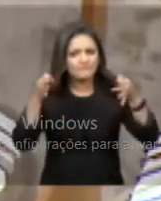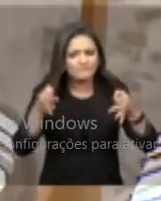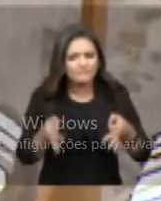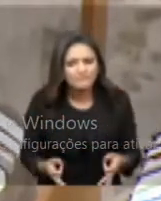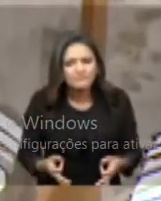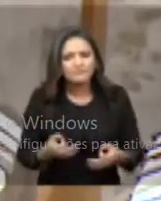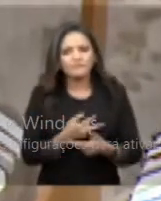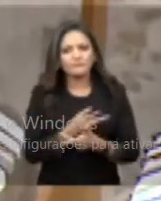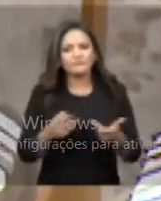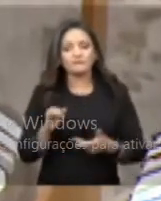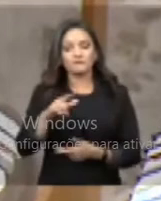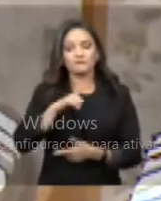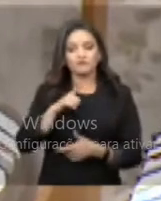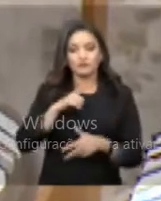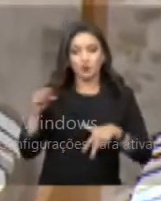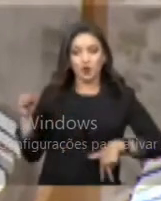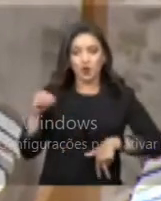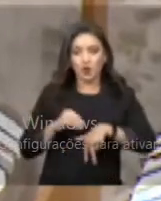com culpa grave.